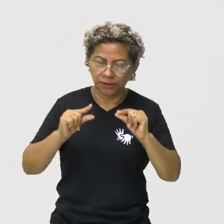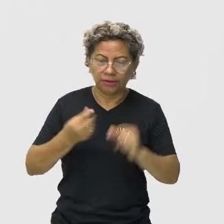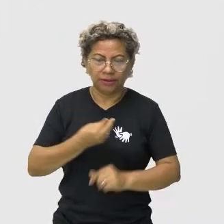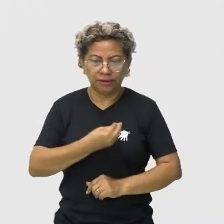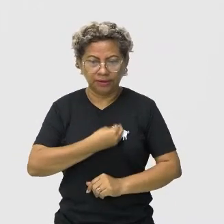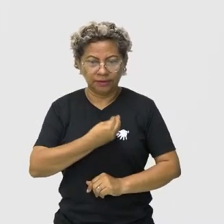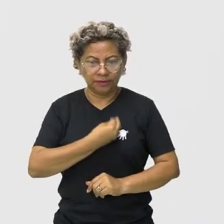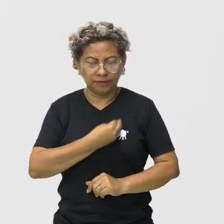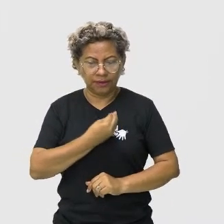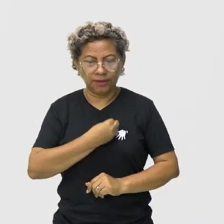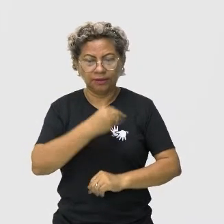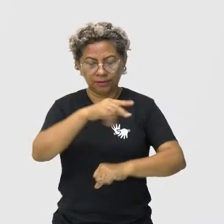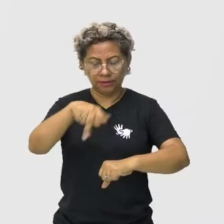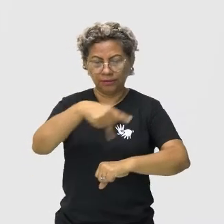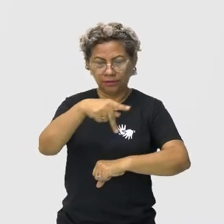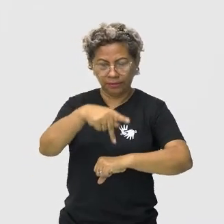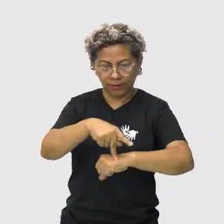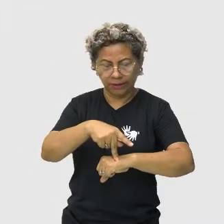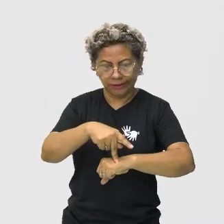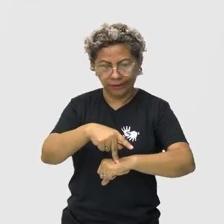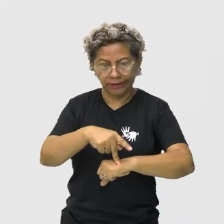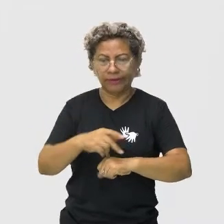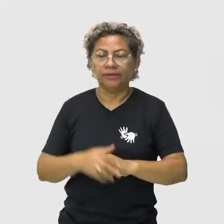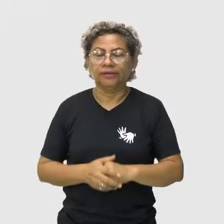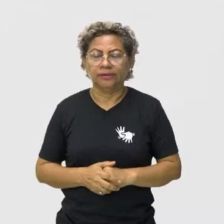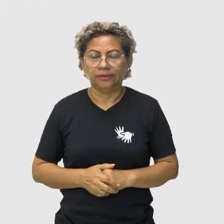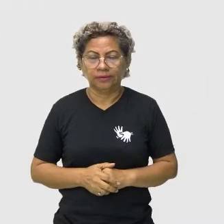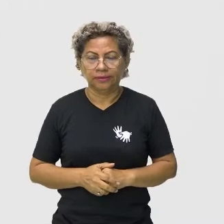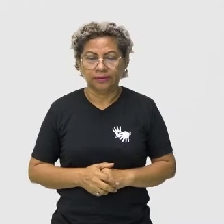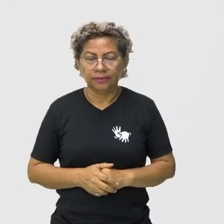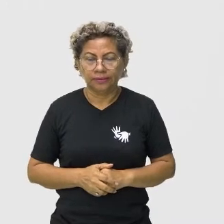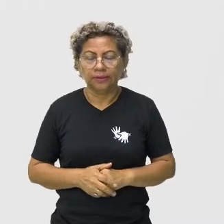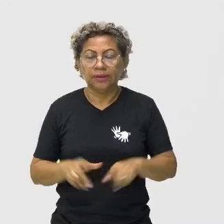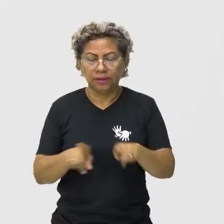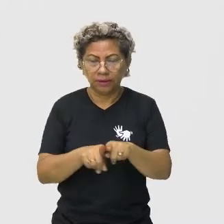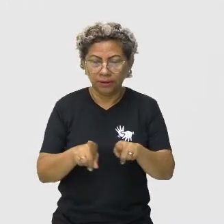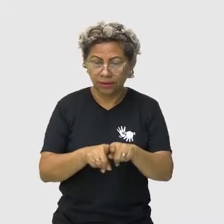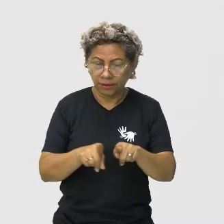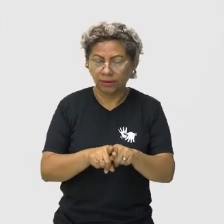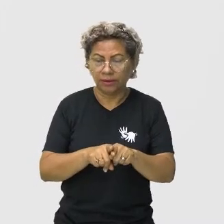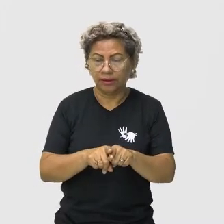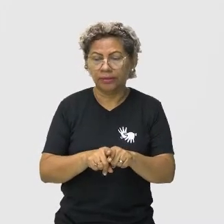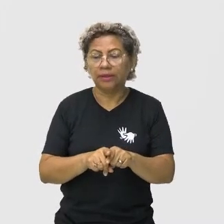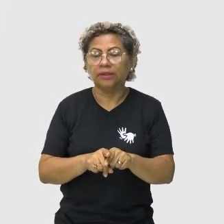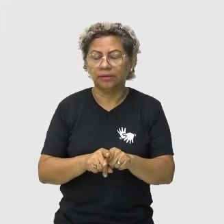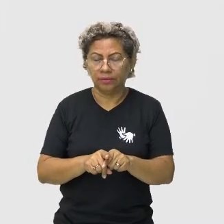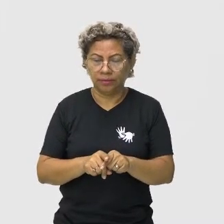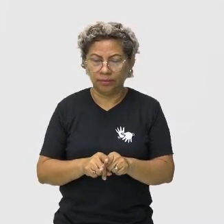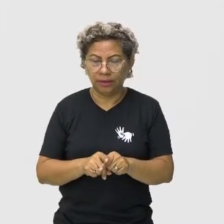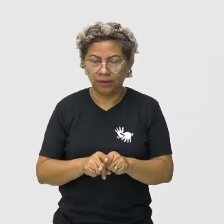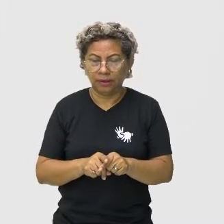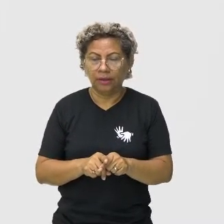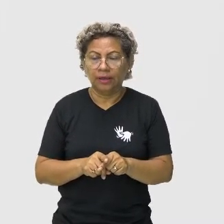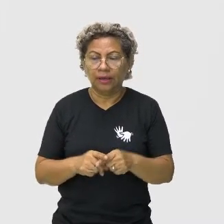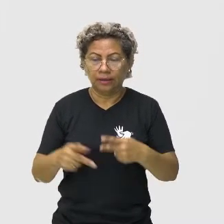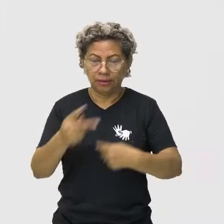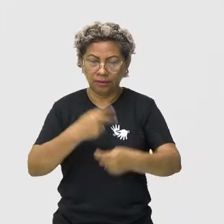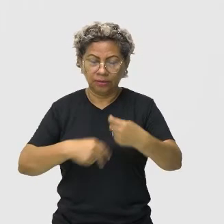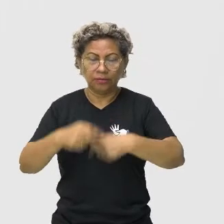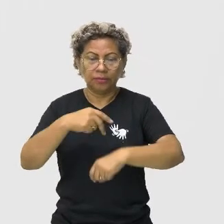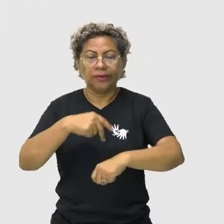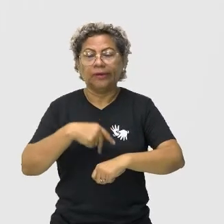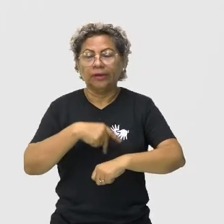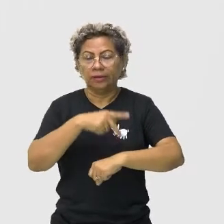um determinado país, né, dessa economia nacional, em determinadas áreas, tá? Em que os países eles acabavam